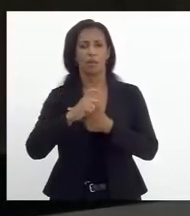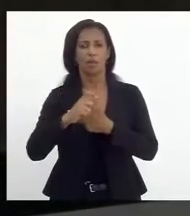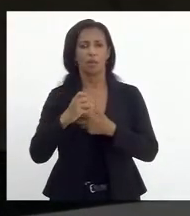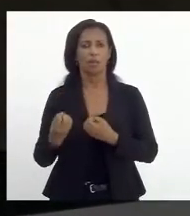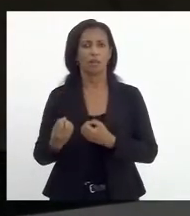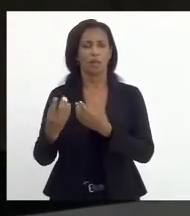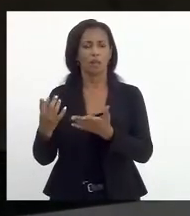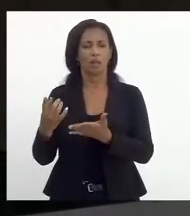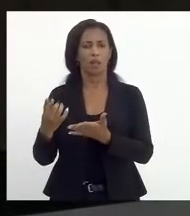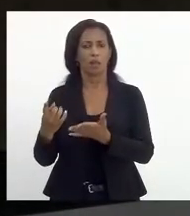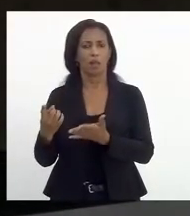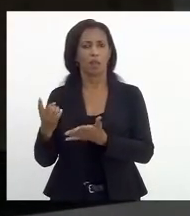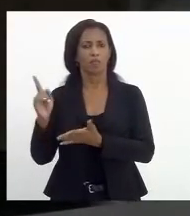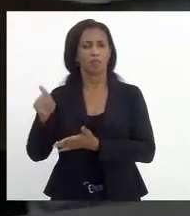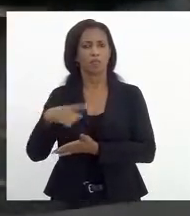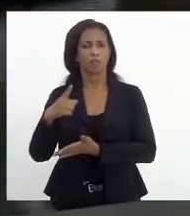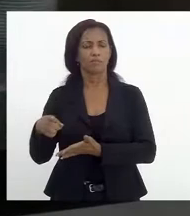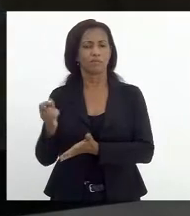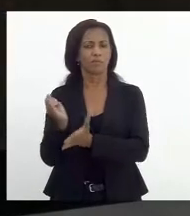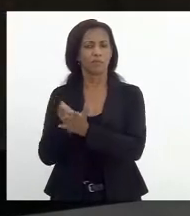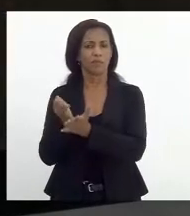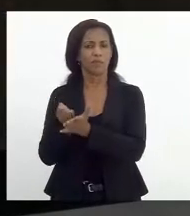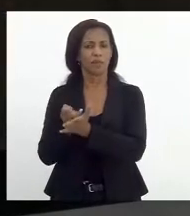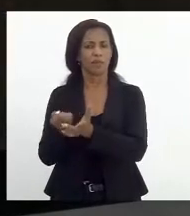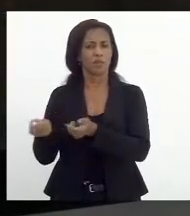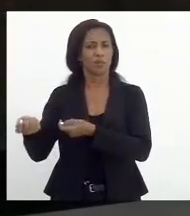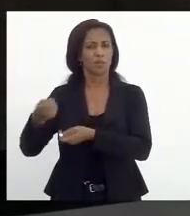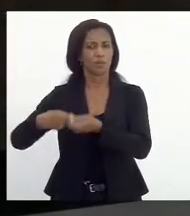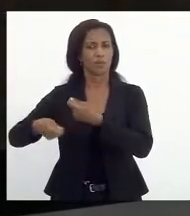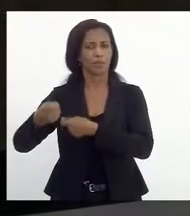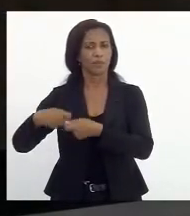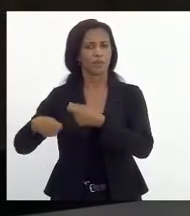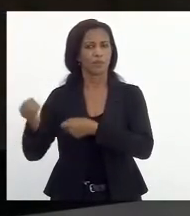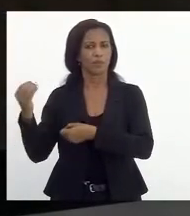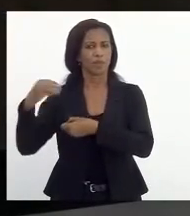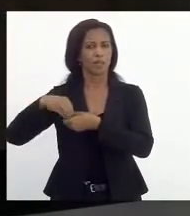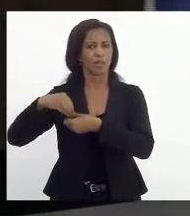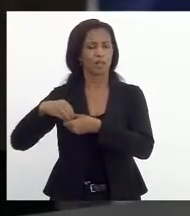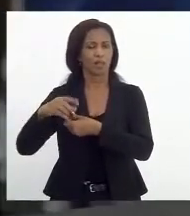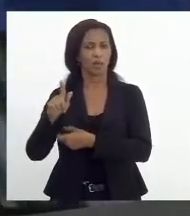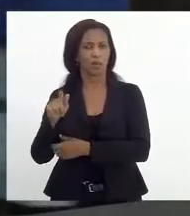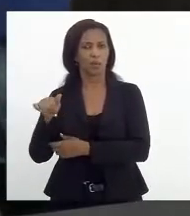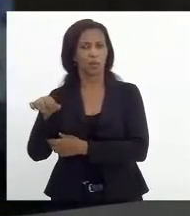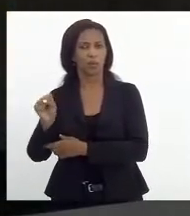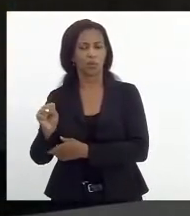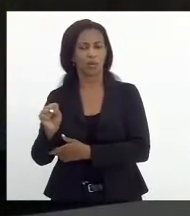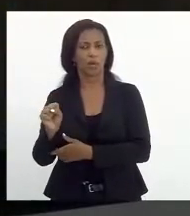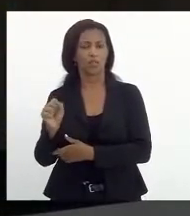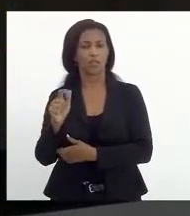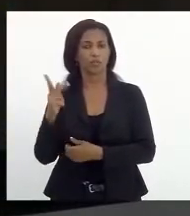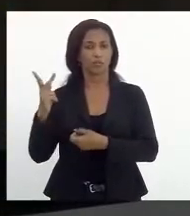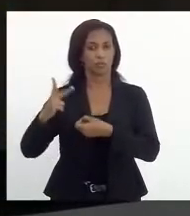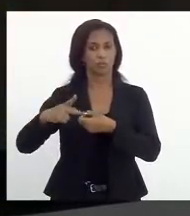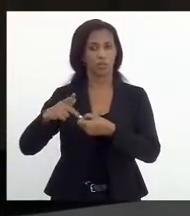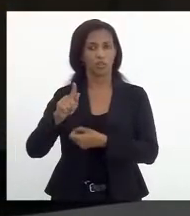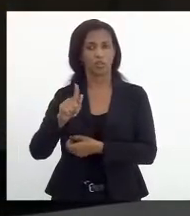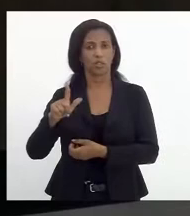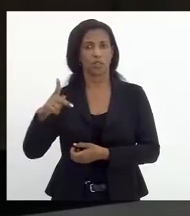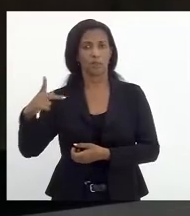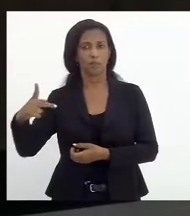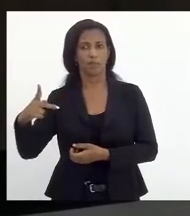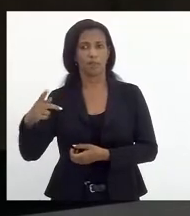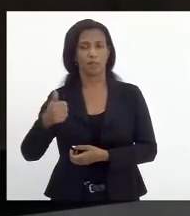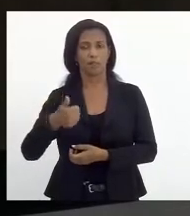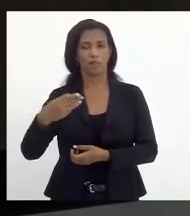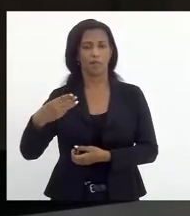concederá isenção de ICMS, Imposto sobre Circulação de Mercadorias e Serviços, sobre as operações internas com botijão de gás liquefeito e petróleo, GLP, de